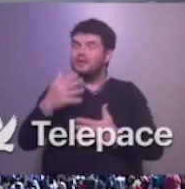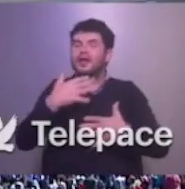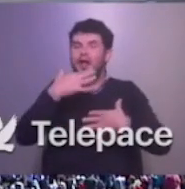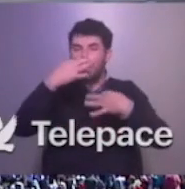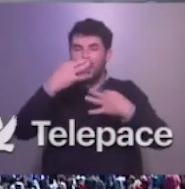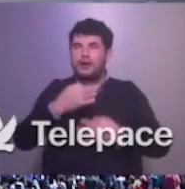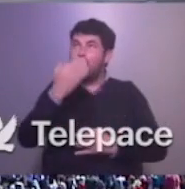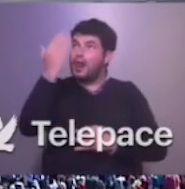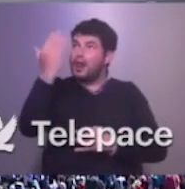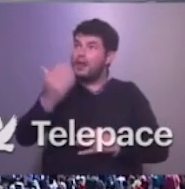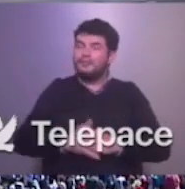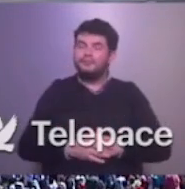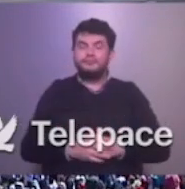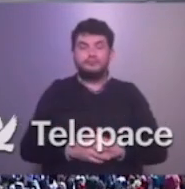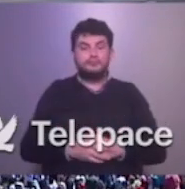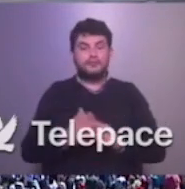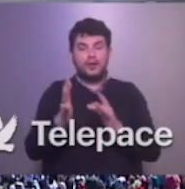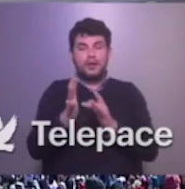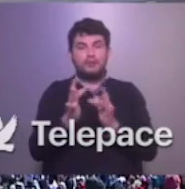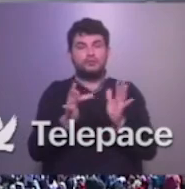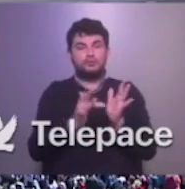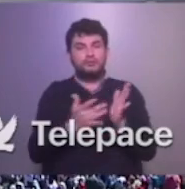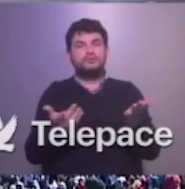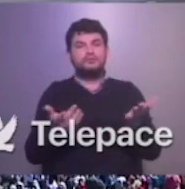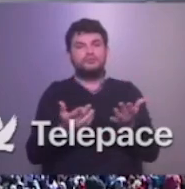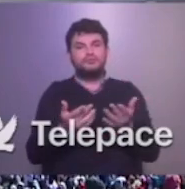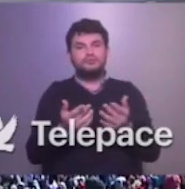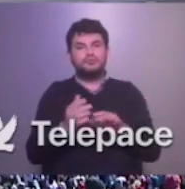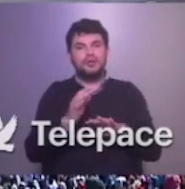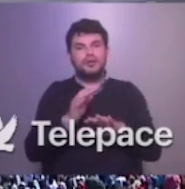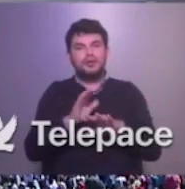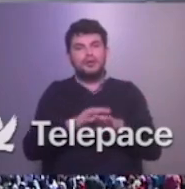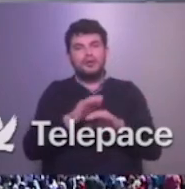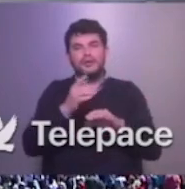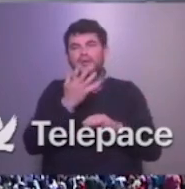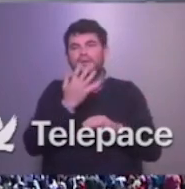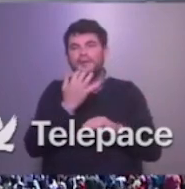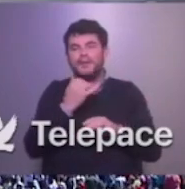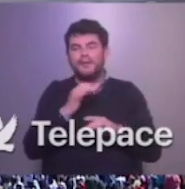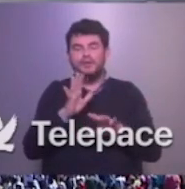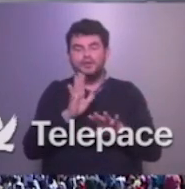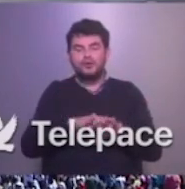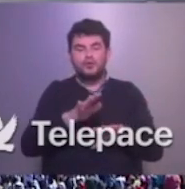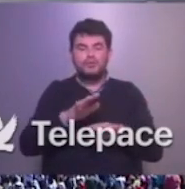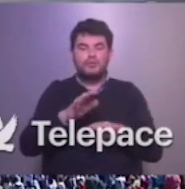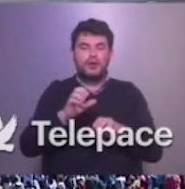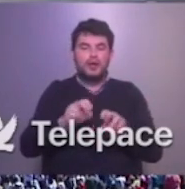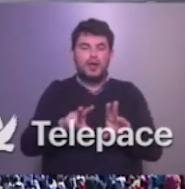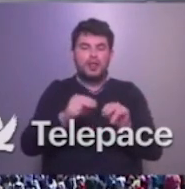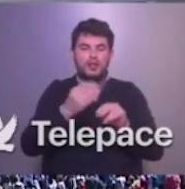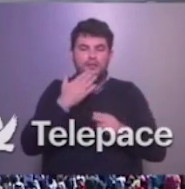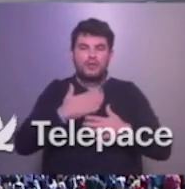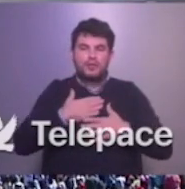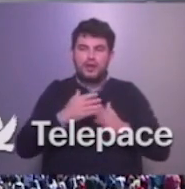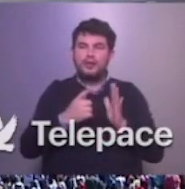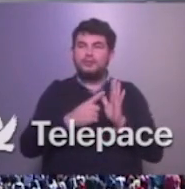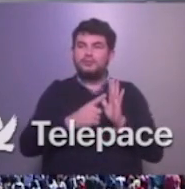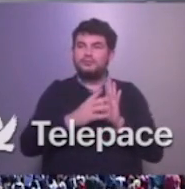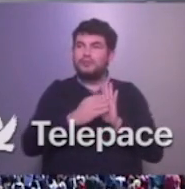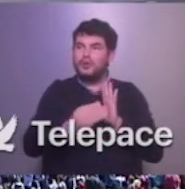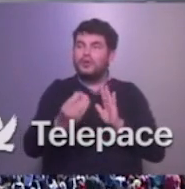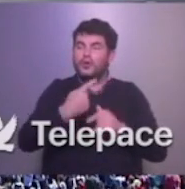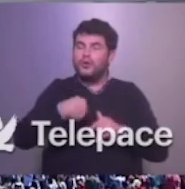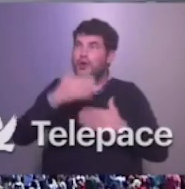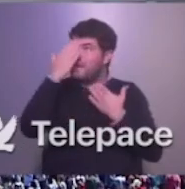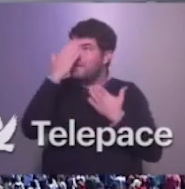e cremos em vós. Ó Jesus, vítima de propiciação pelos nossos pecados. Nós